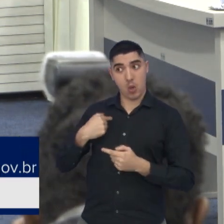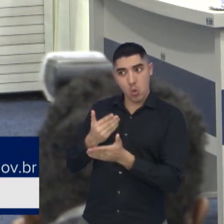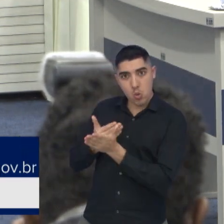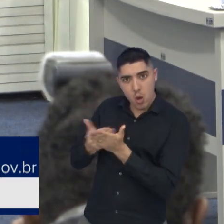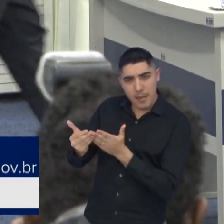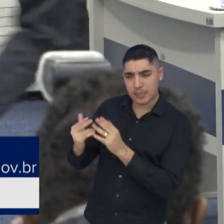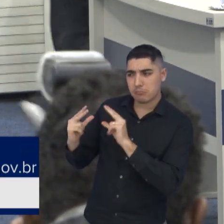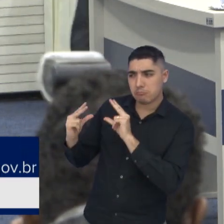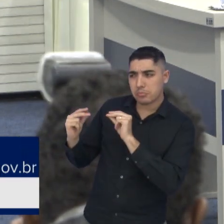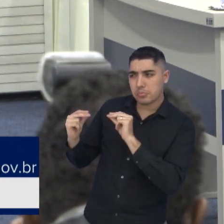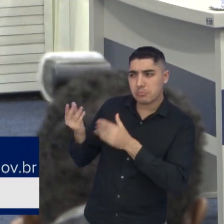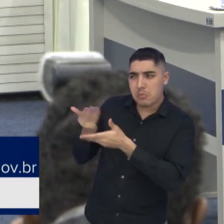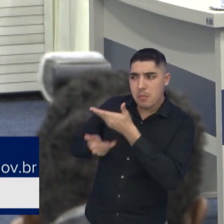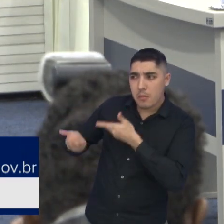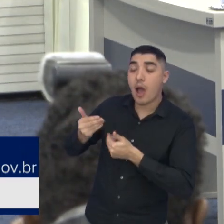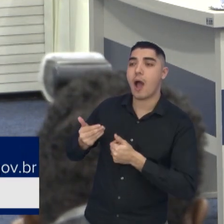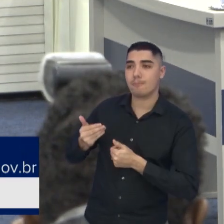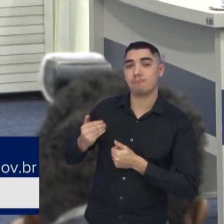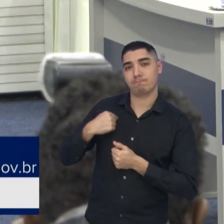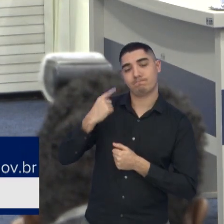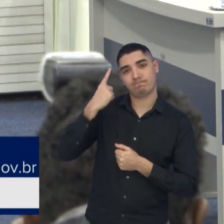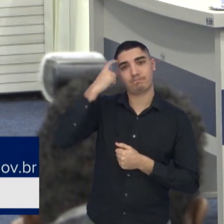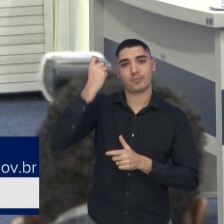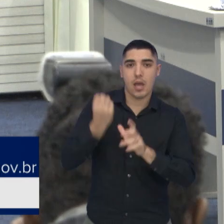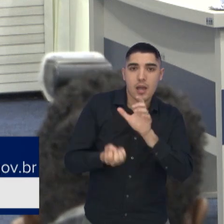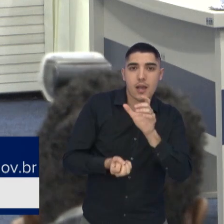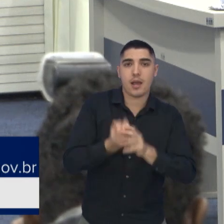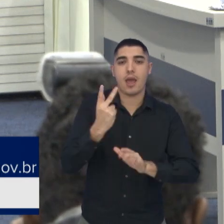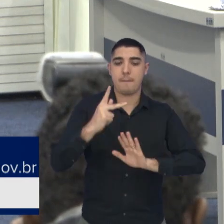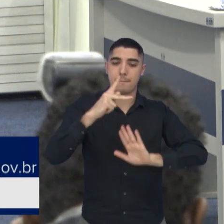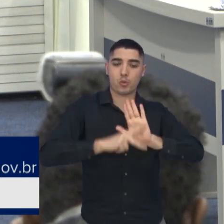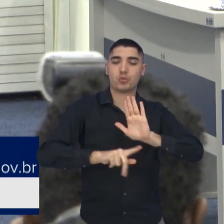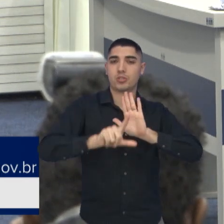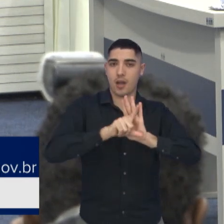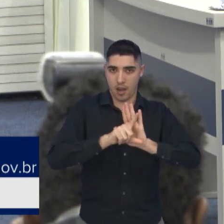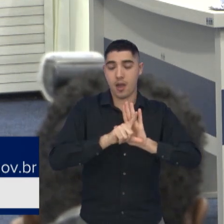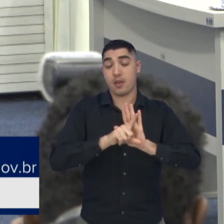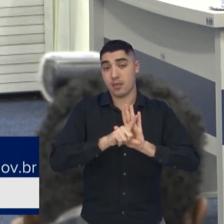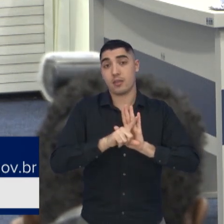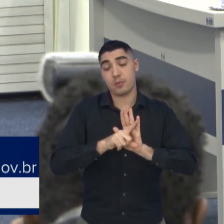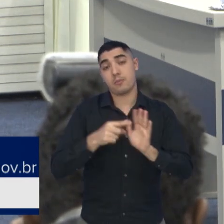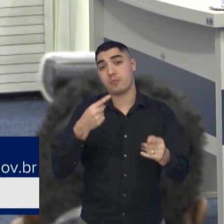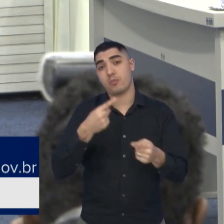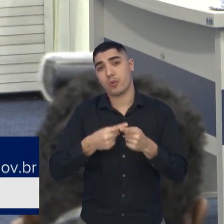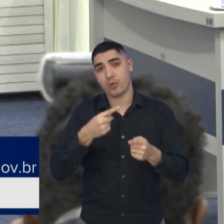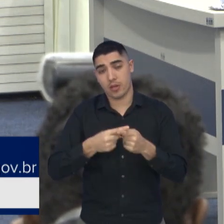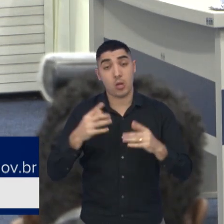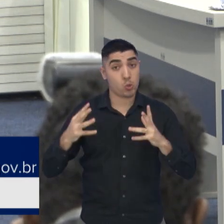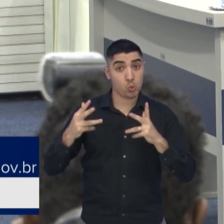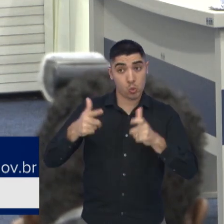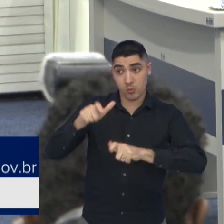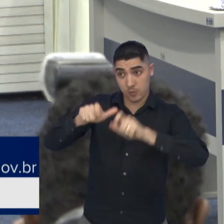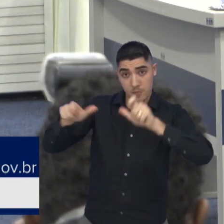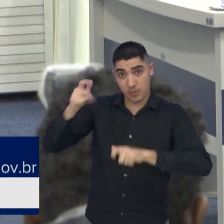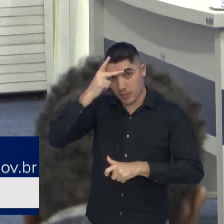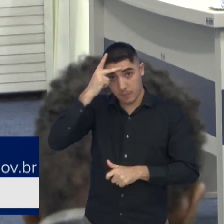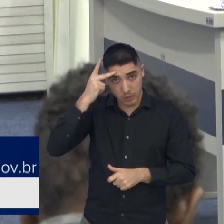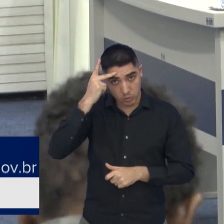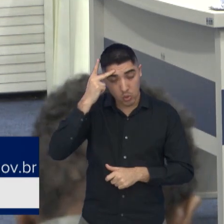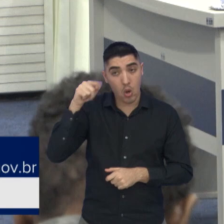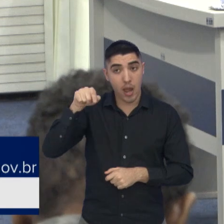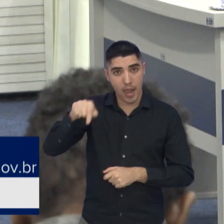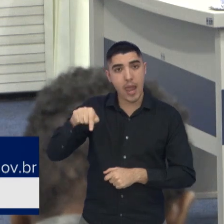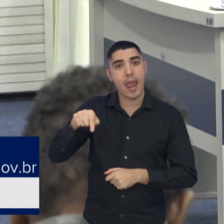elas que eu fiz o projeto de lei para que todo o cidadão que usa a